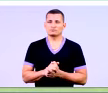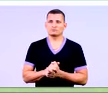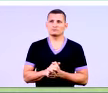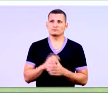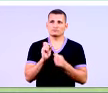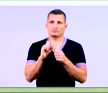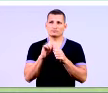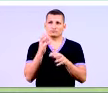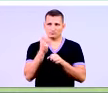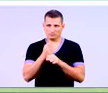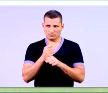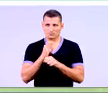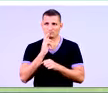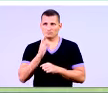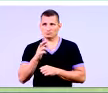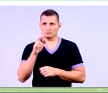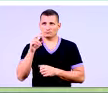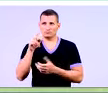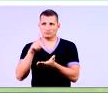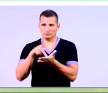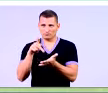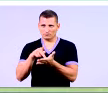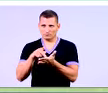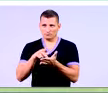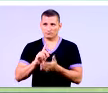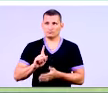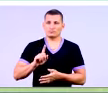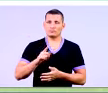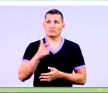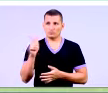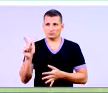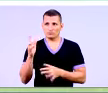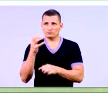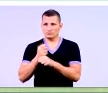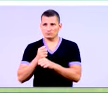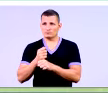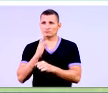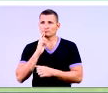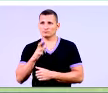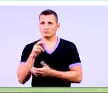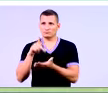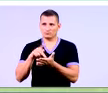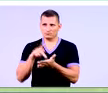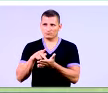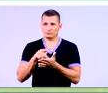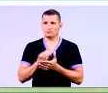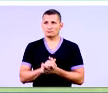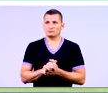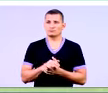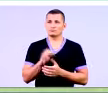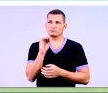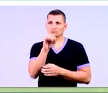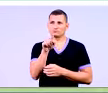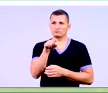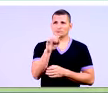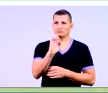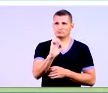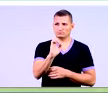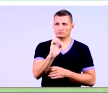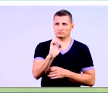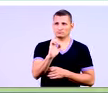verdadeiro fiz outro cálculo é resultado também do verdadeiro se eu aplicar aqui o é